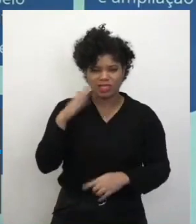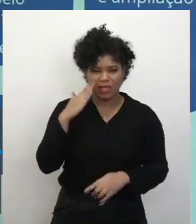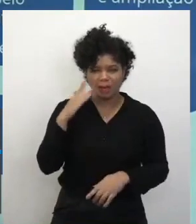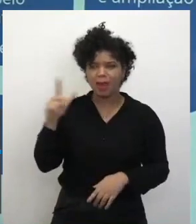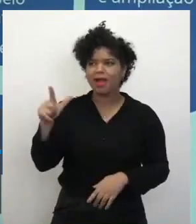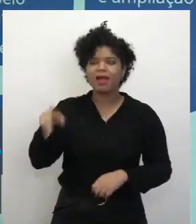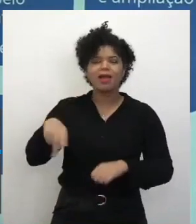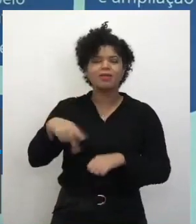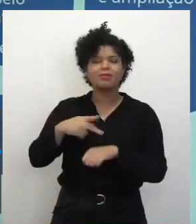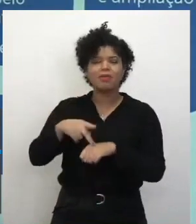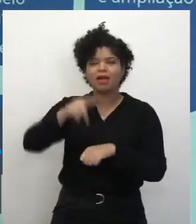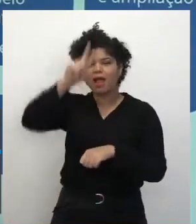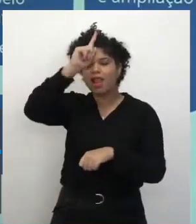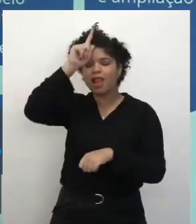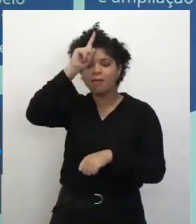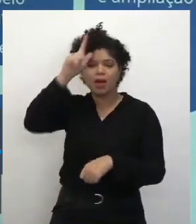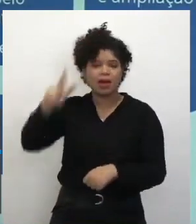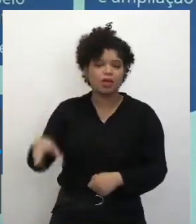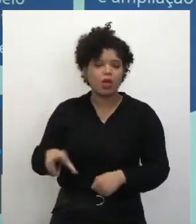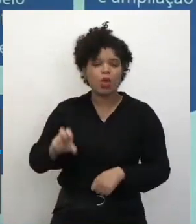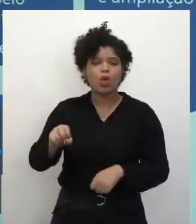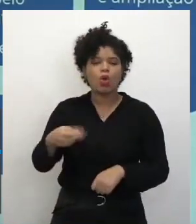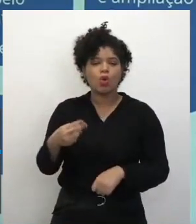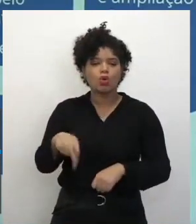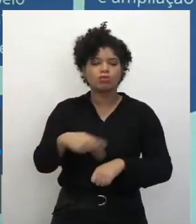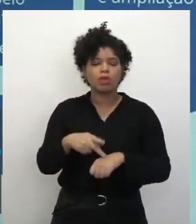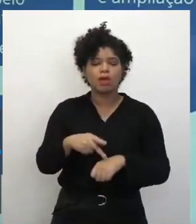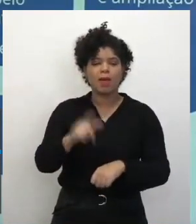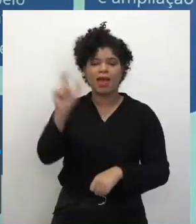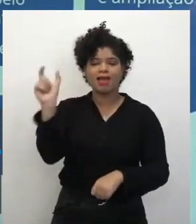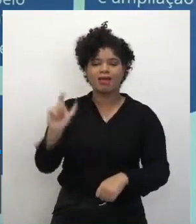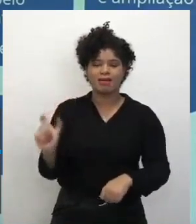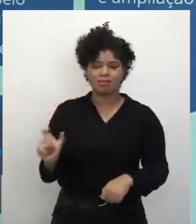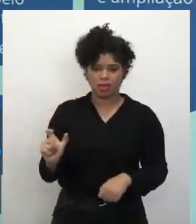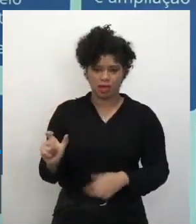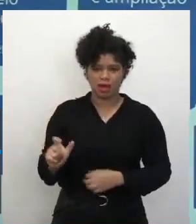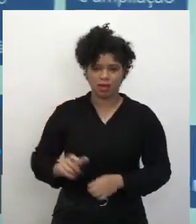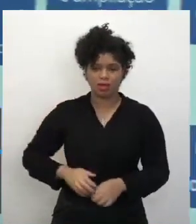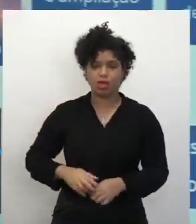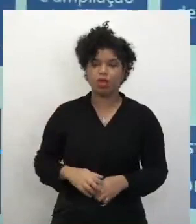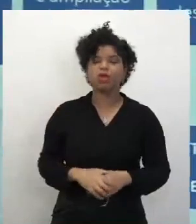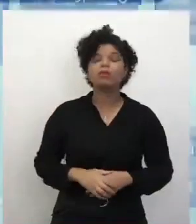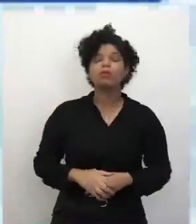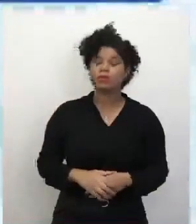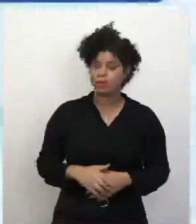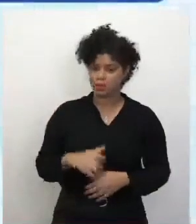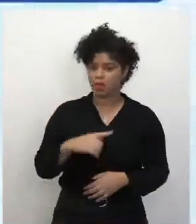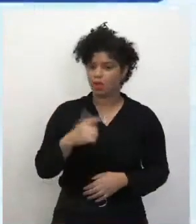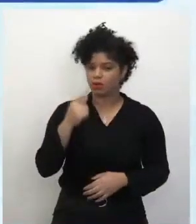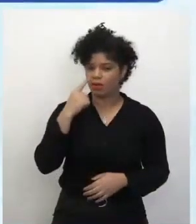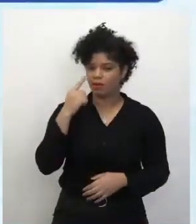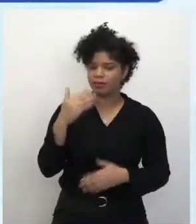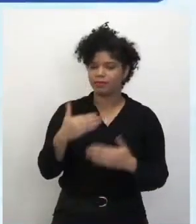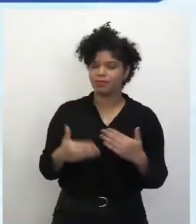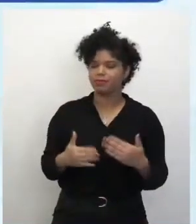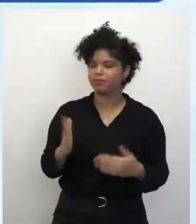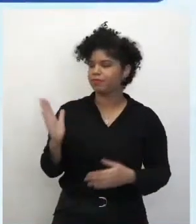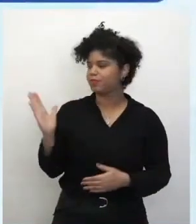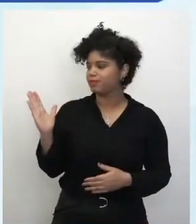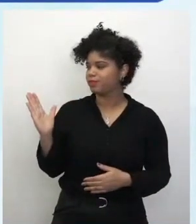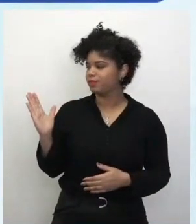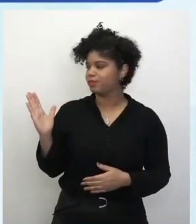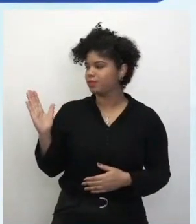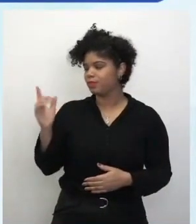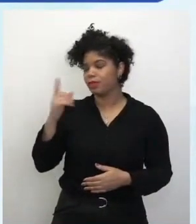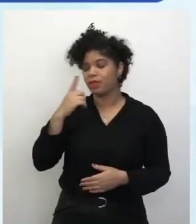Alemanha nazista e na Itália fascista ou da União Soviética no período do estarem por isso vamos voltar para o LED a gente vai falar um ponto